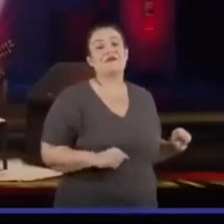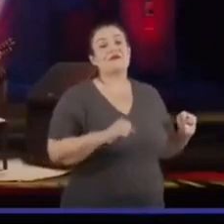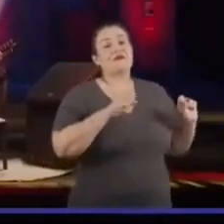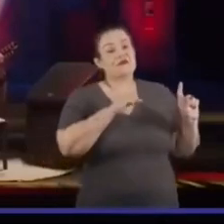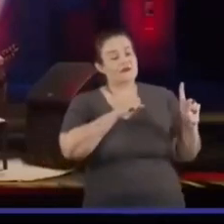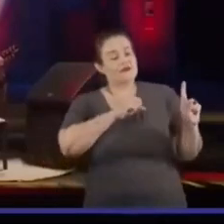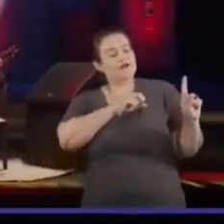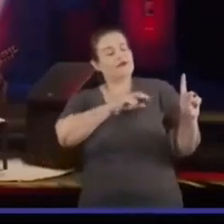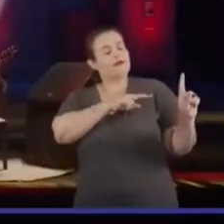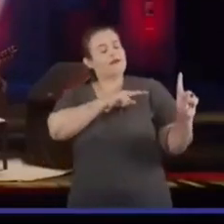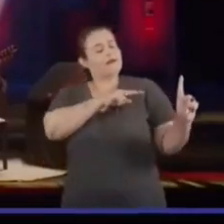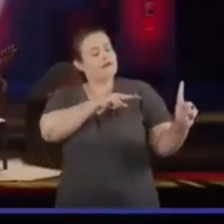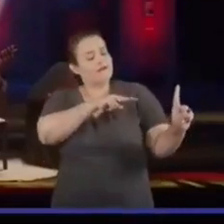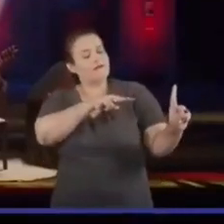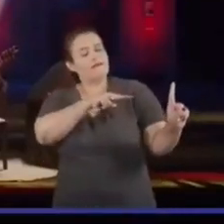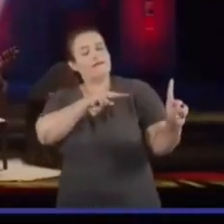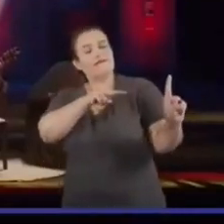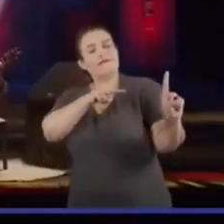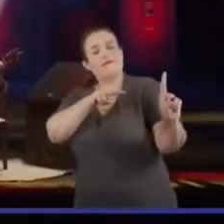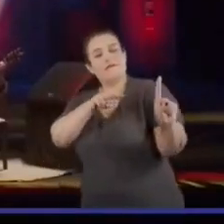Sei porquê,